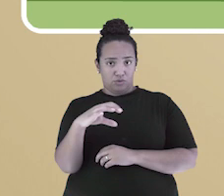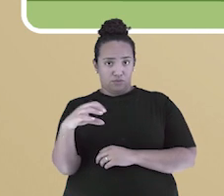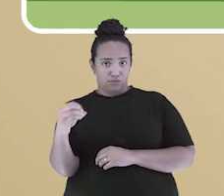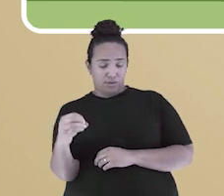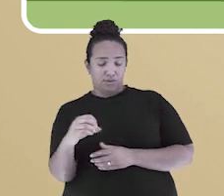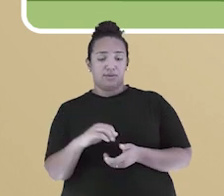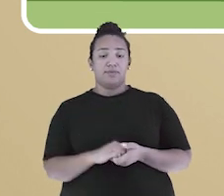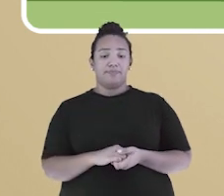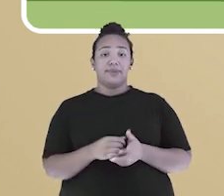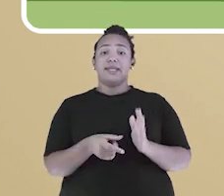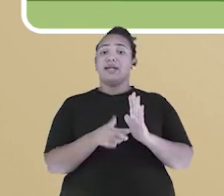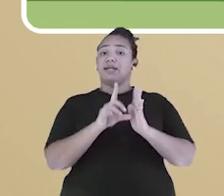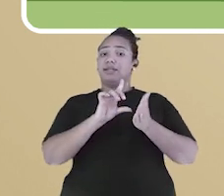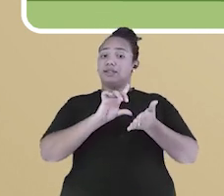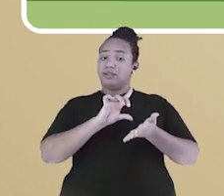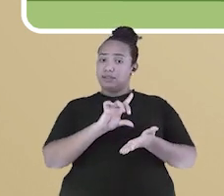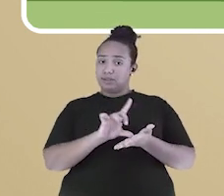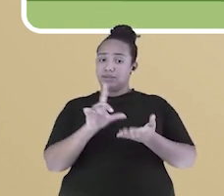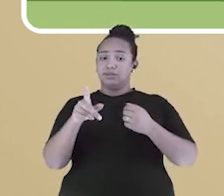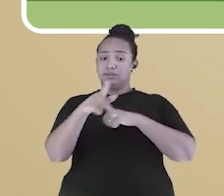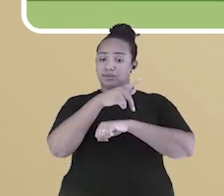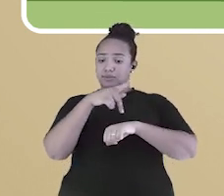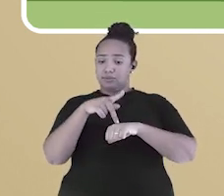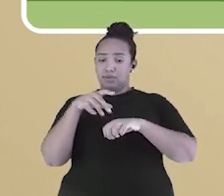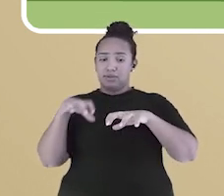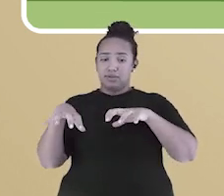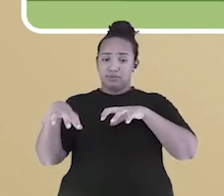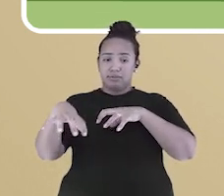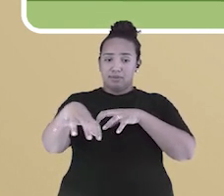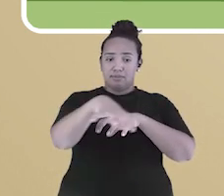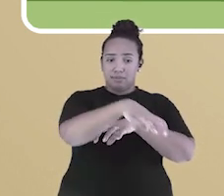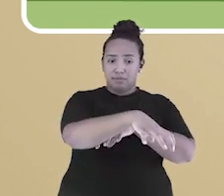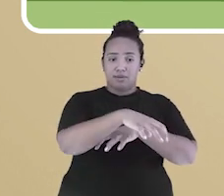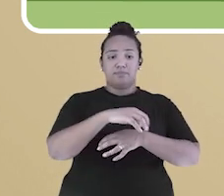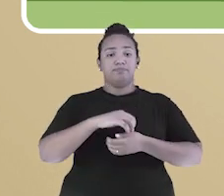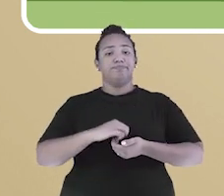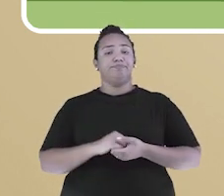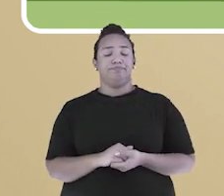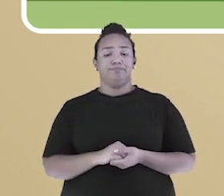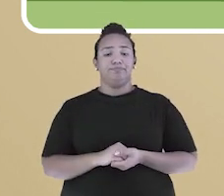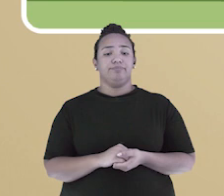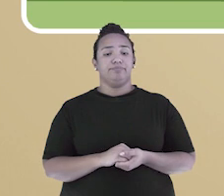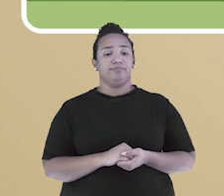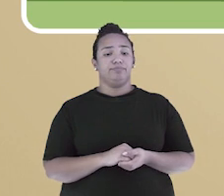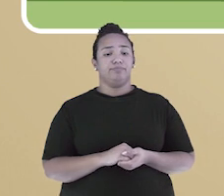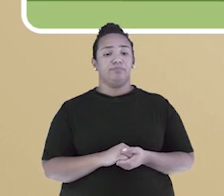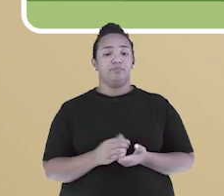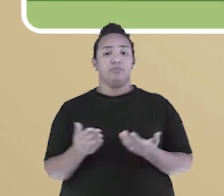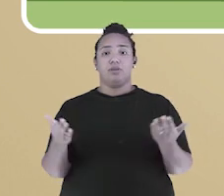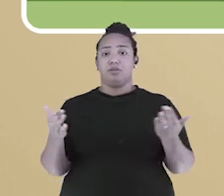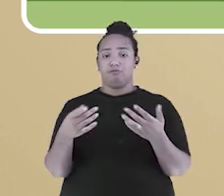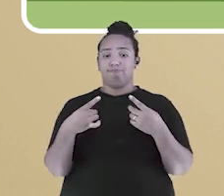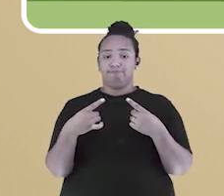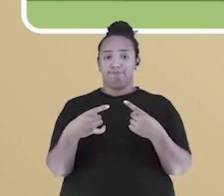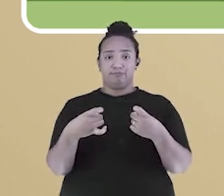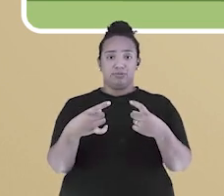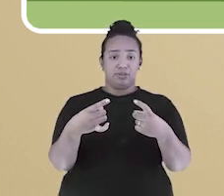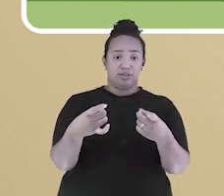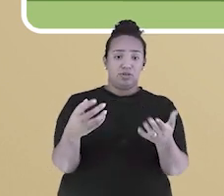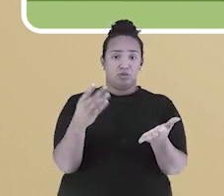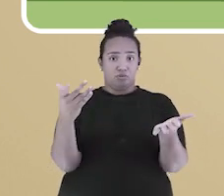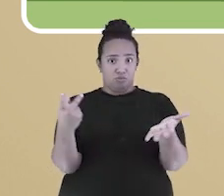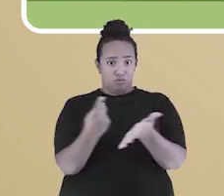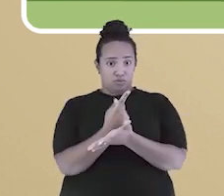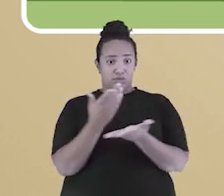do desmembramento de vários territórios independentes dos países. Um dos conflitos mais instáveis no momento é